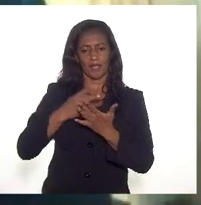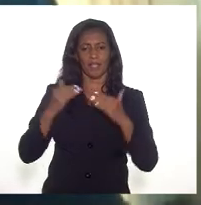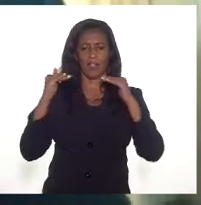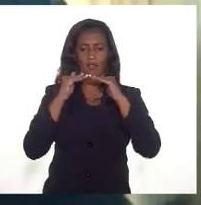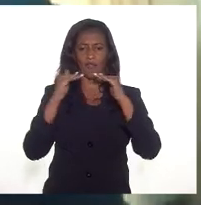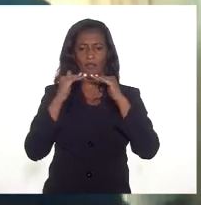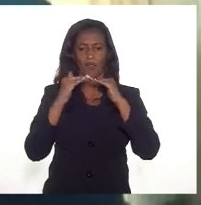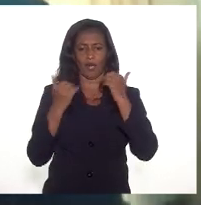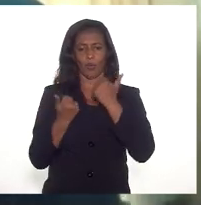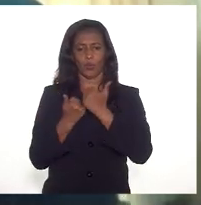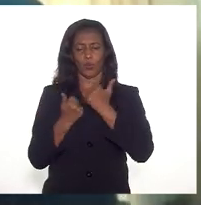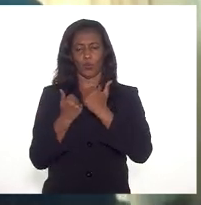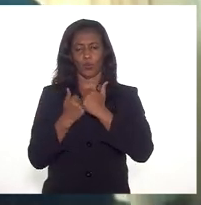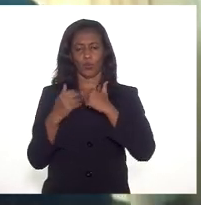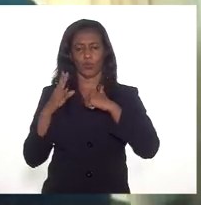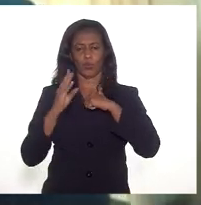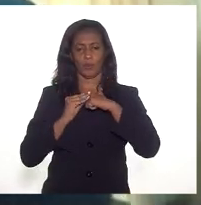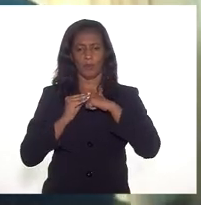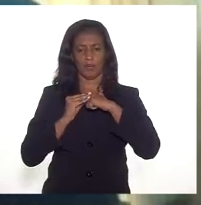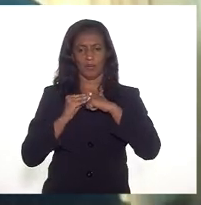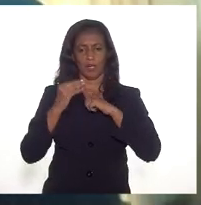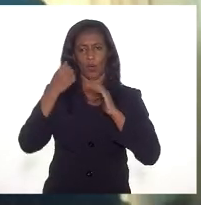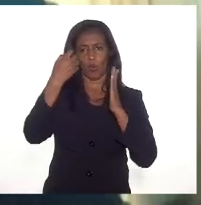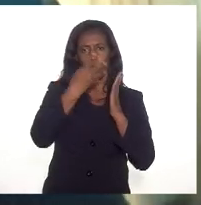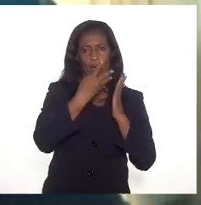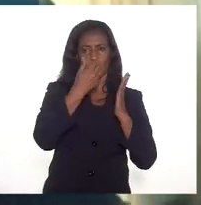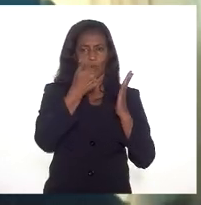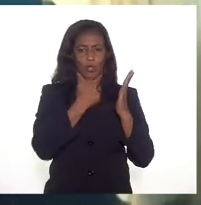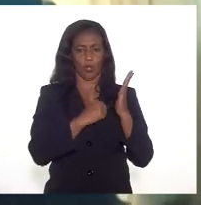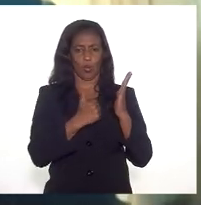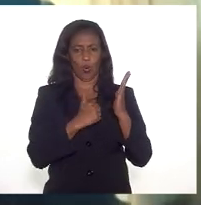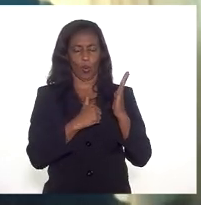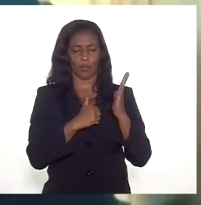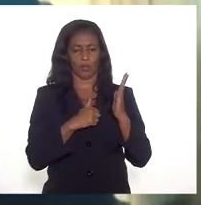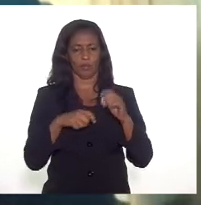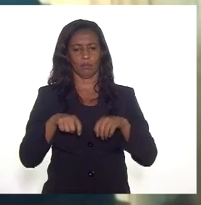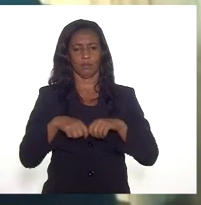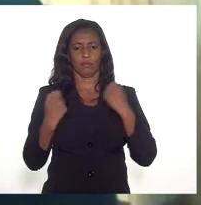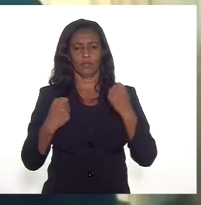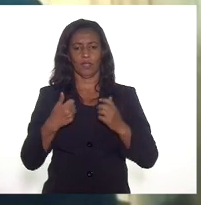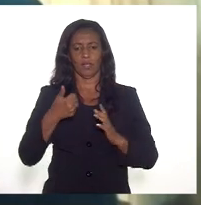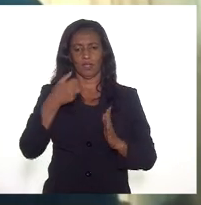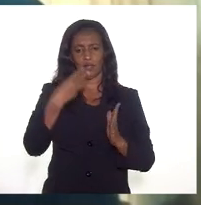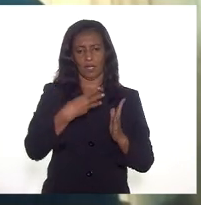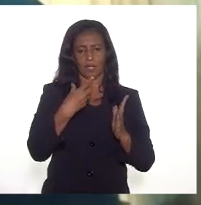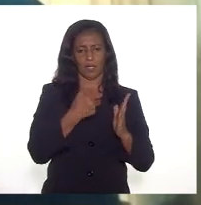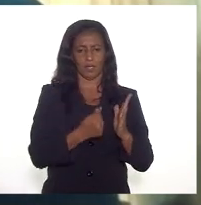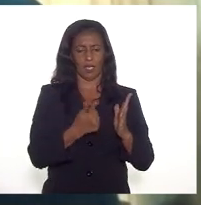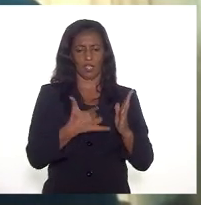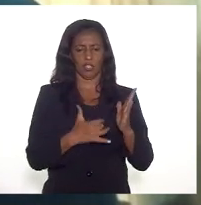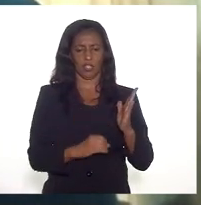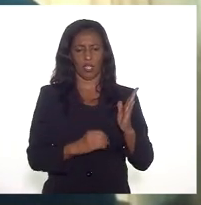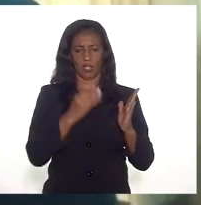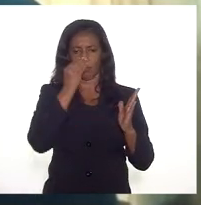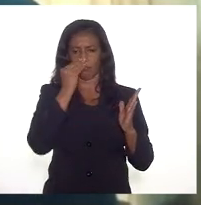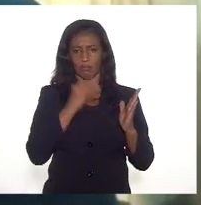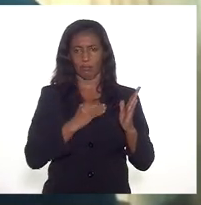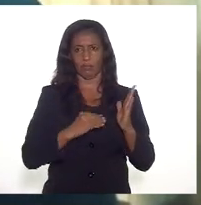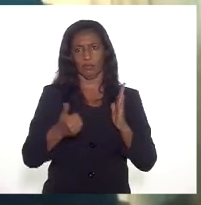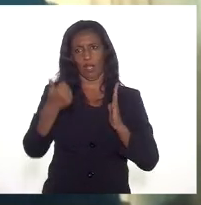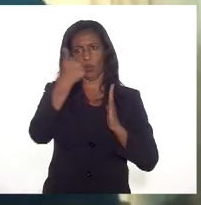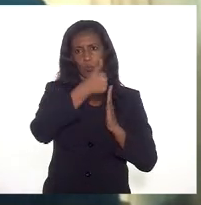com subemenda aglutinativa às emendas 4 e 11, pela prejudicabilidade das emendas 3, 7 e 10, pela rejeição da emenda